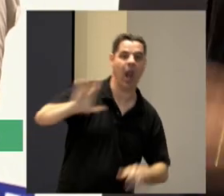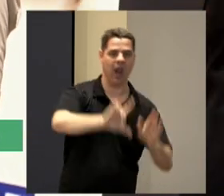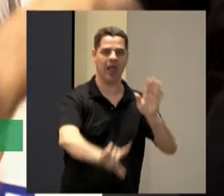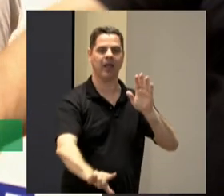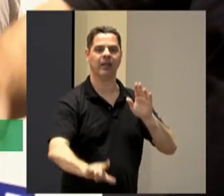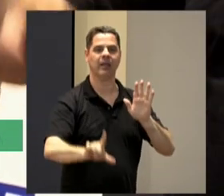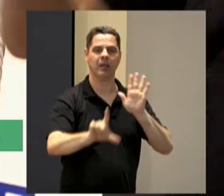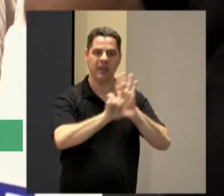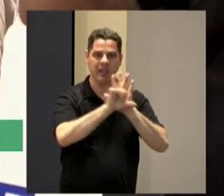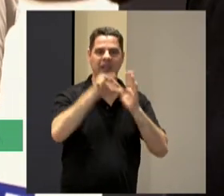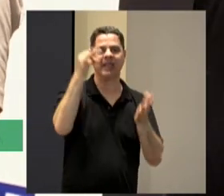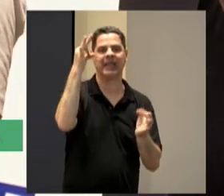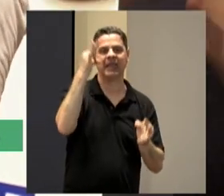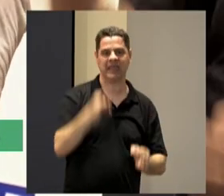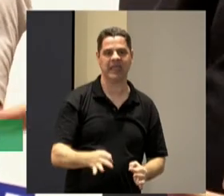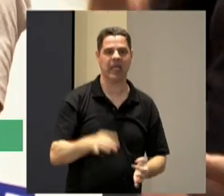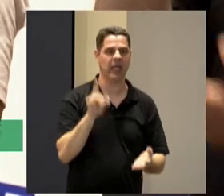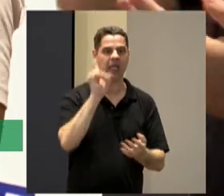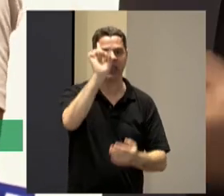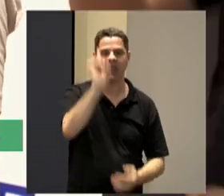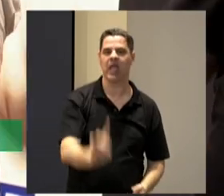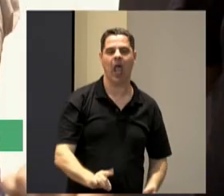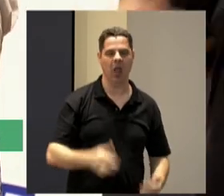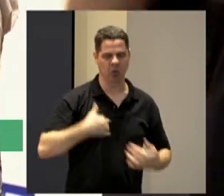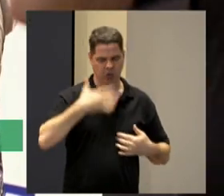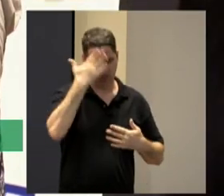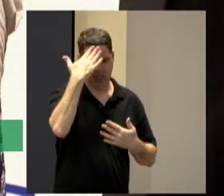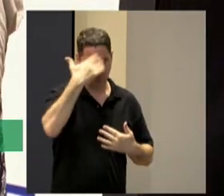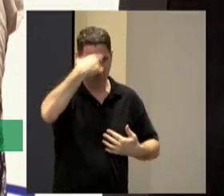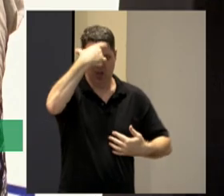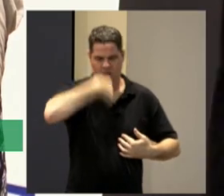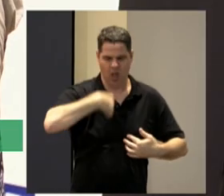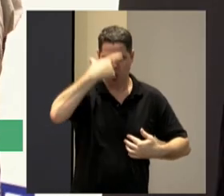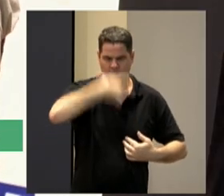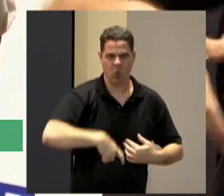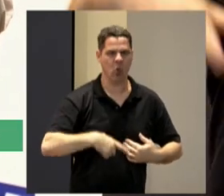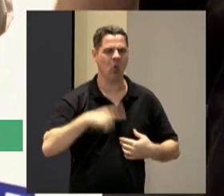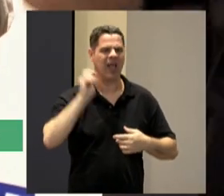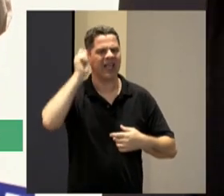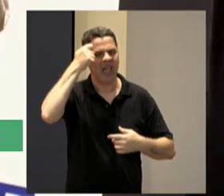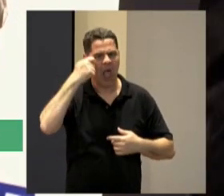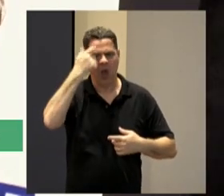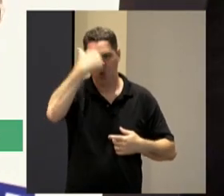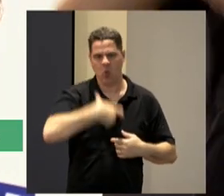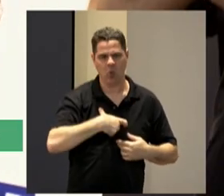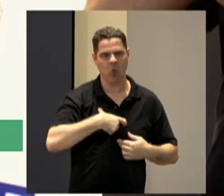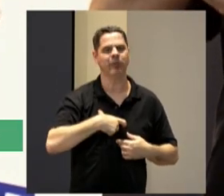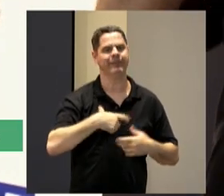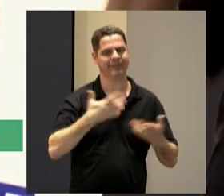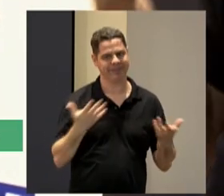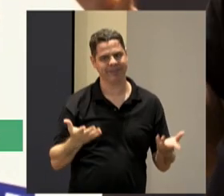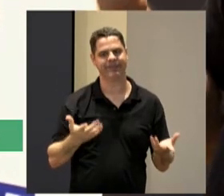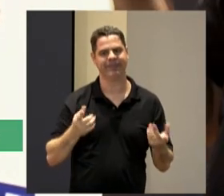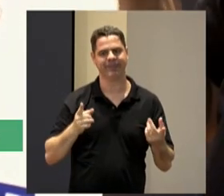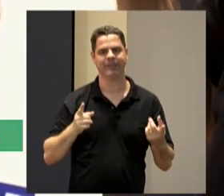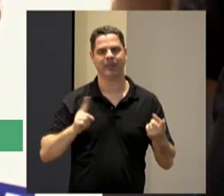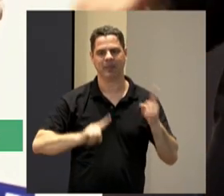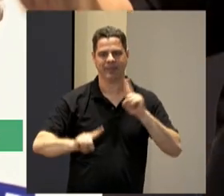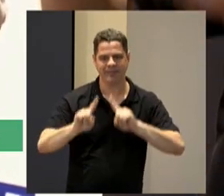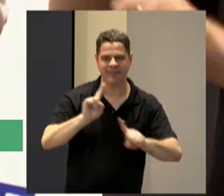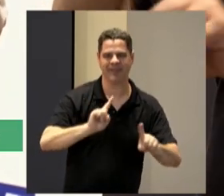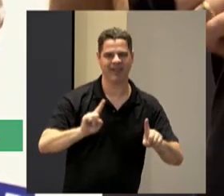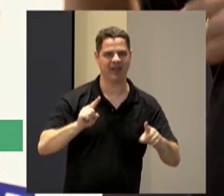direito que lhe assiste, que é saber de si. É extremamente,